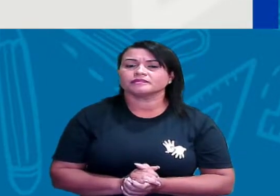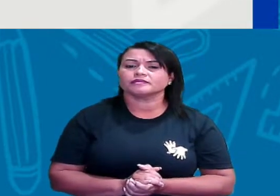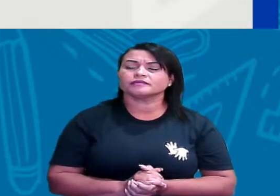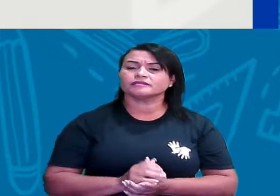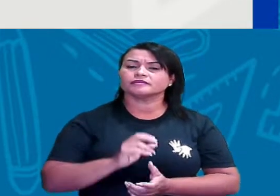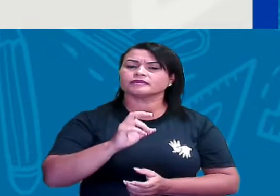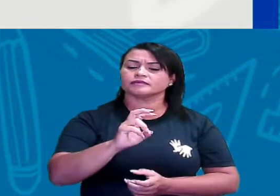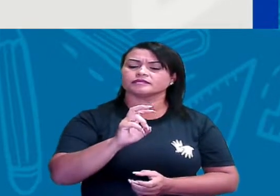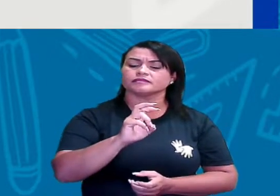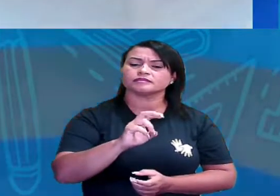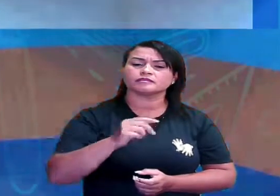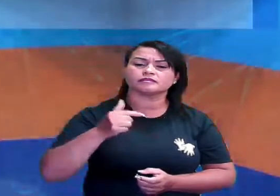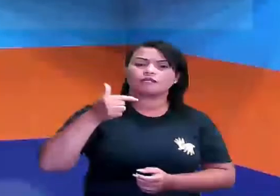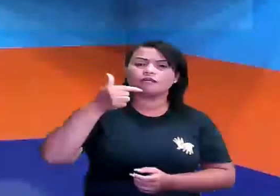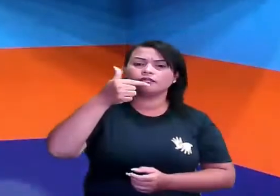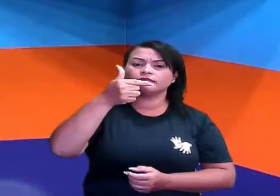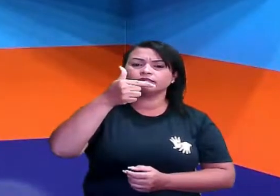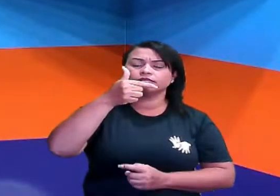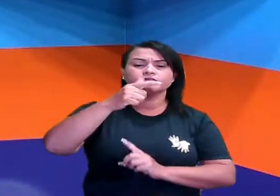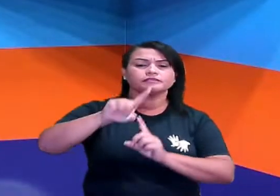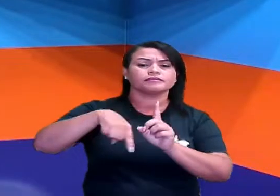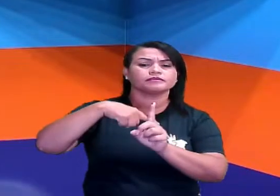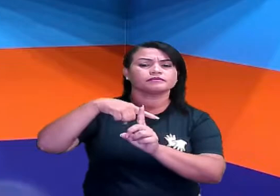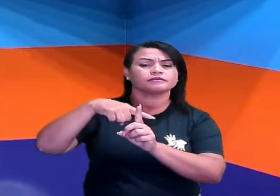5 elevado ao quadrado mais,